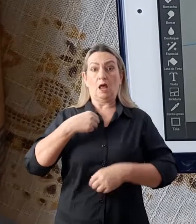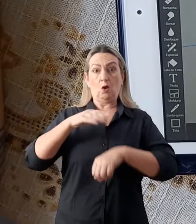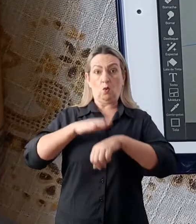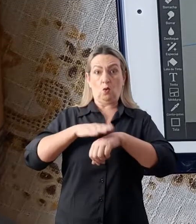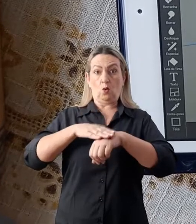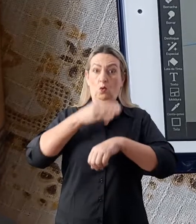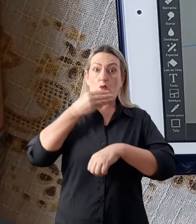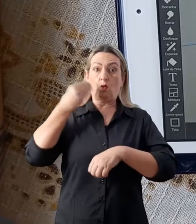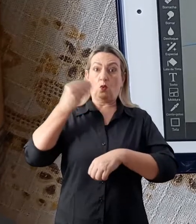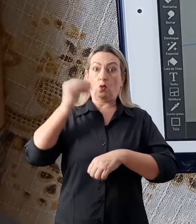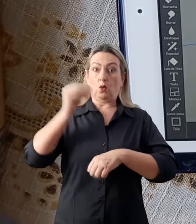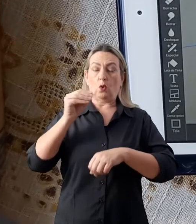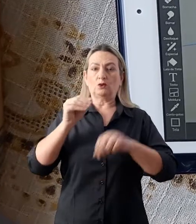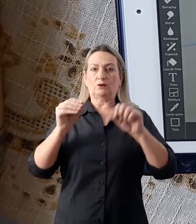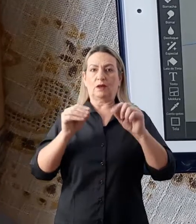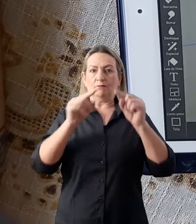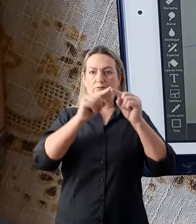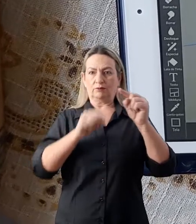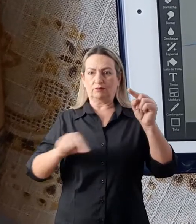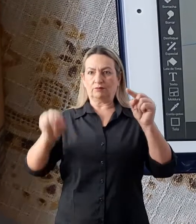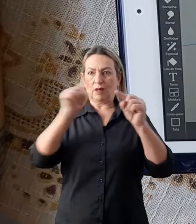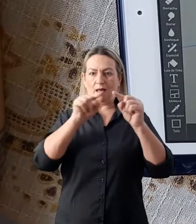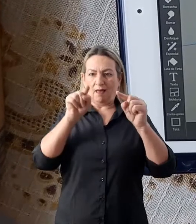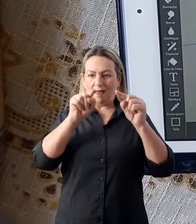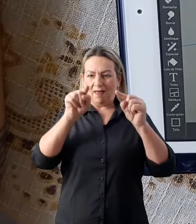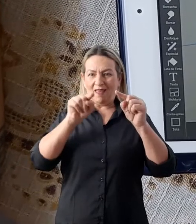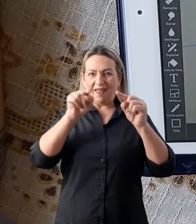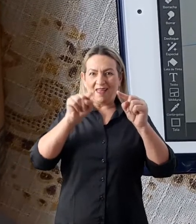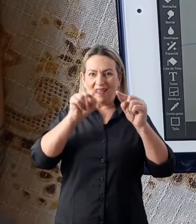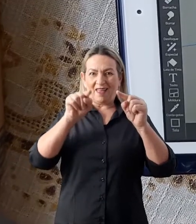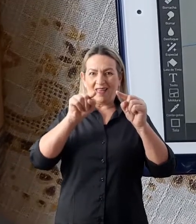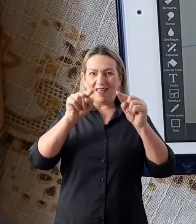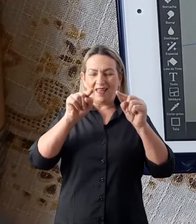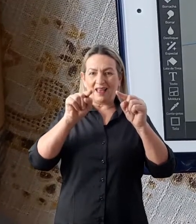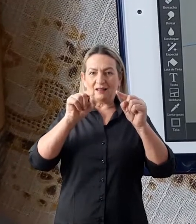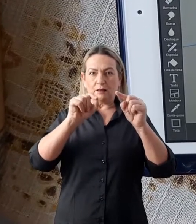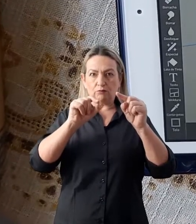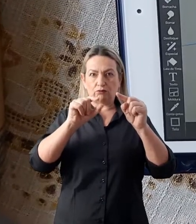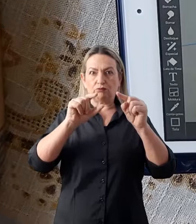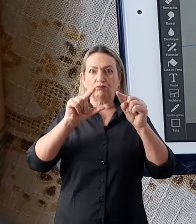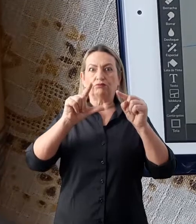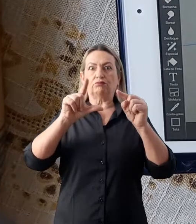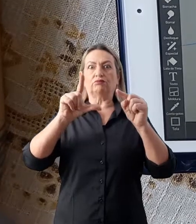centro e ir expandindo, tá, para fora.